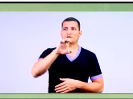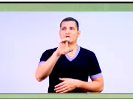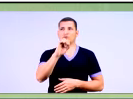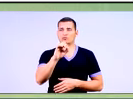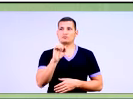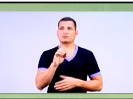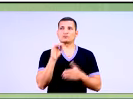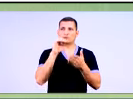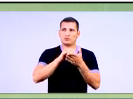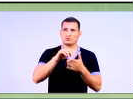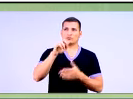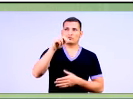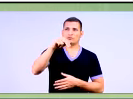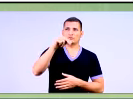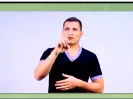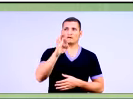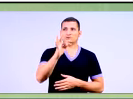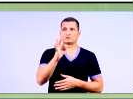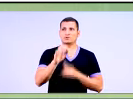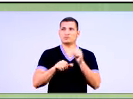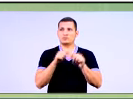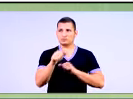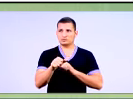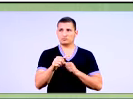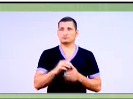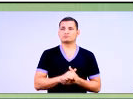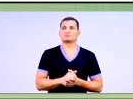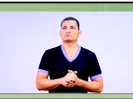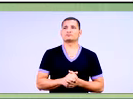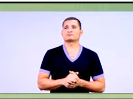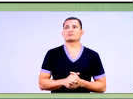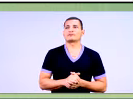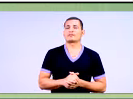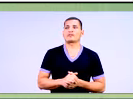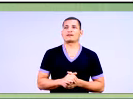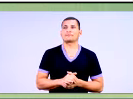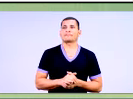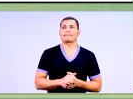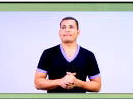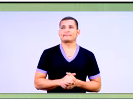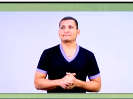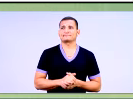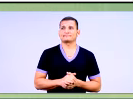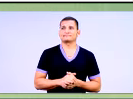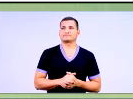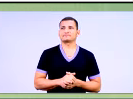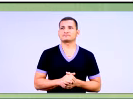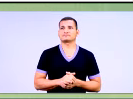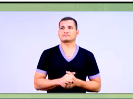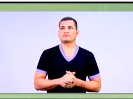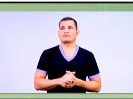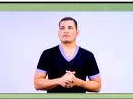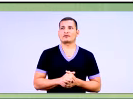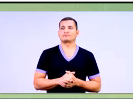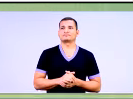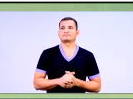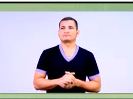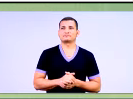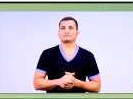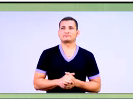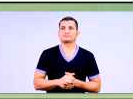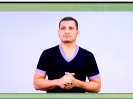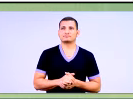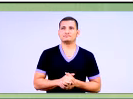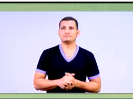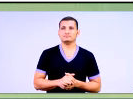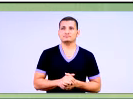muda. Então, o sufixo ou prefixo, eles vêm acoplado à parte principal da palavra.